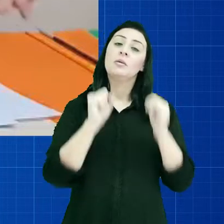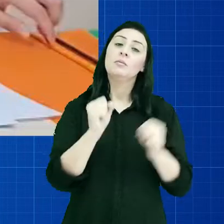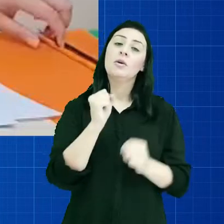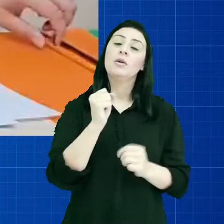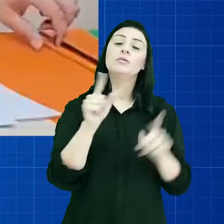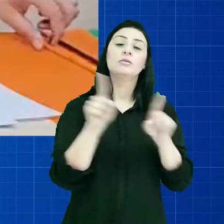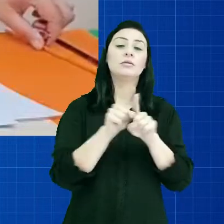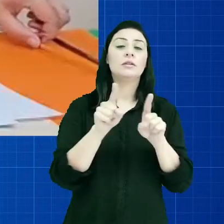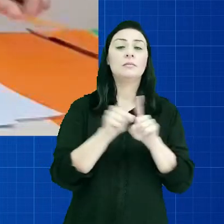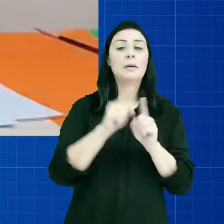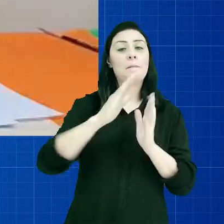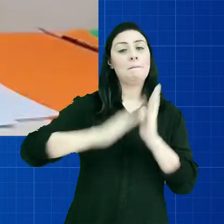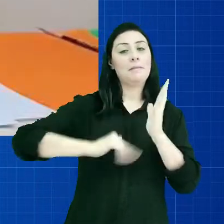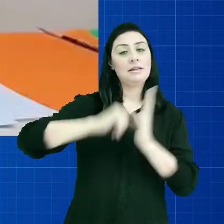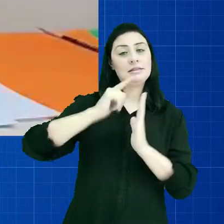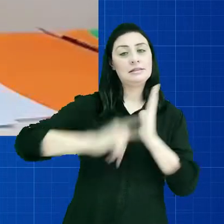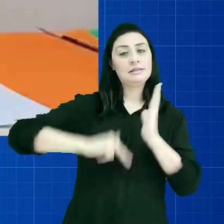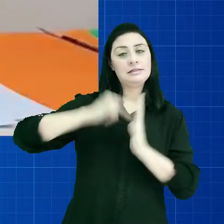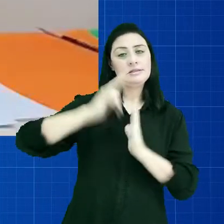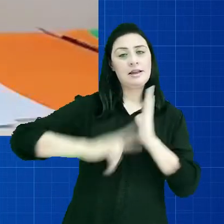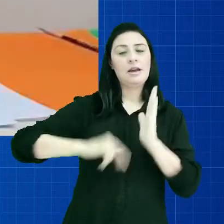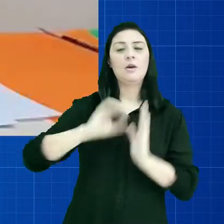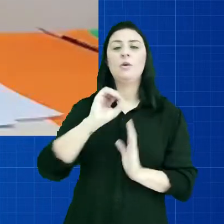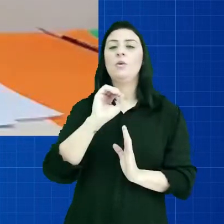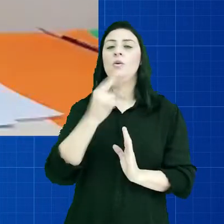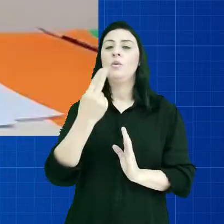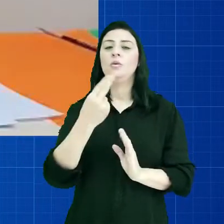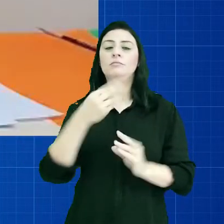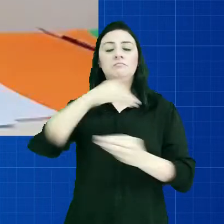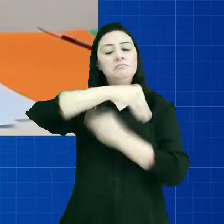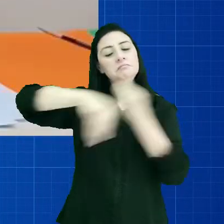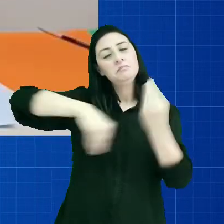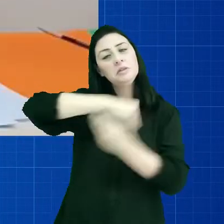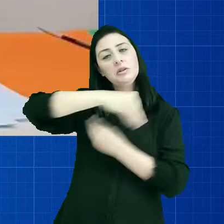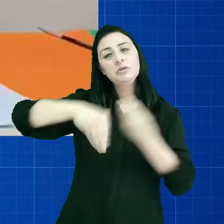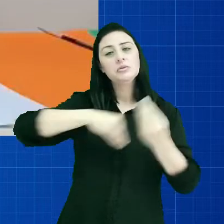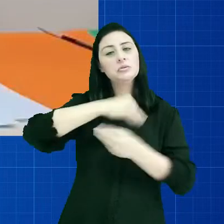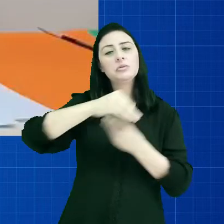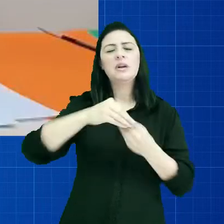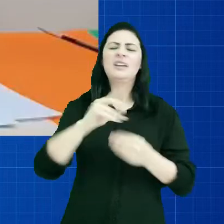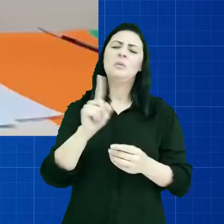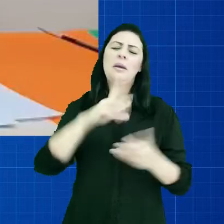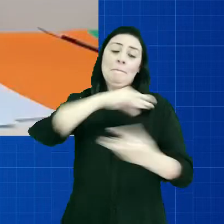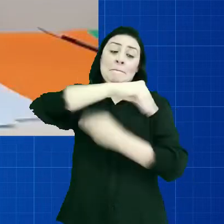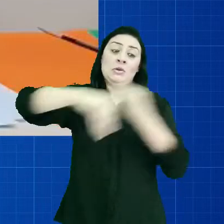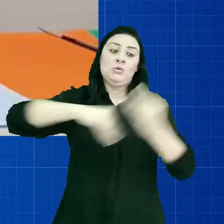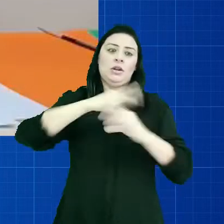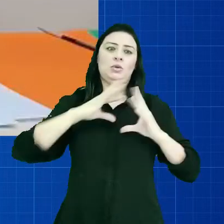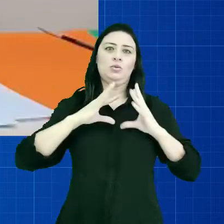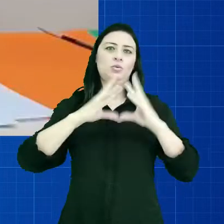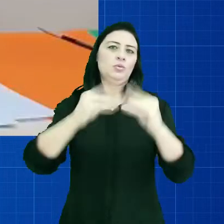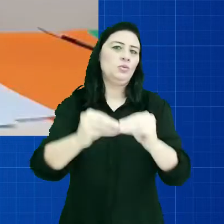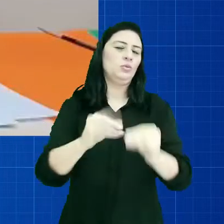Posso utilizar um pincel aqui para misturar, assim, tá? Não propriamente